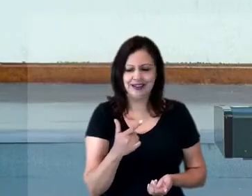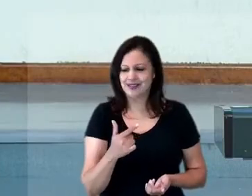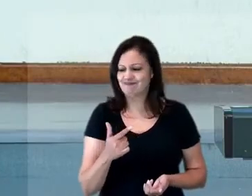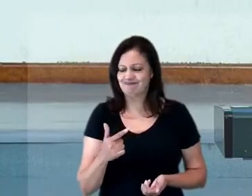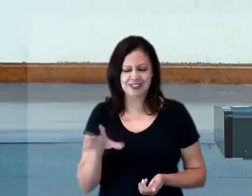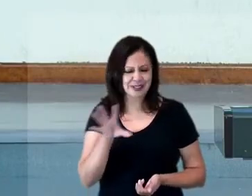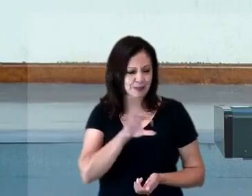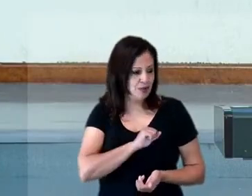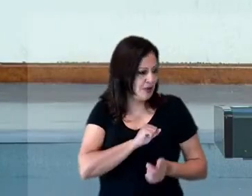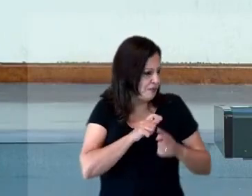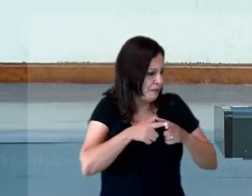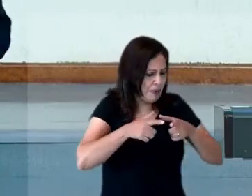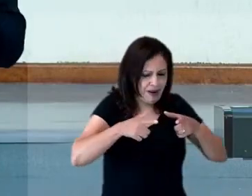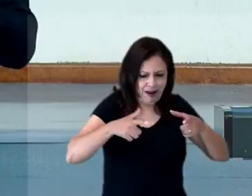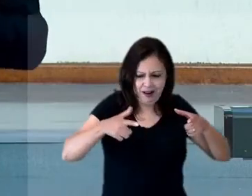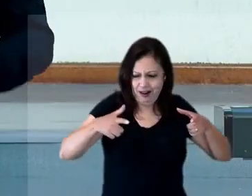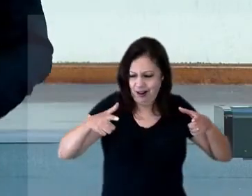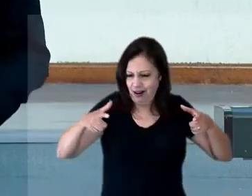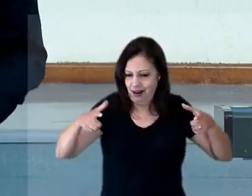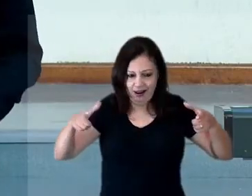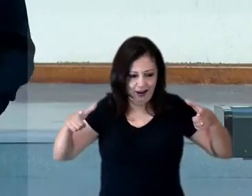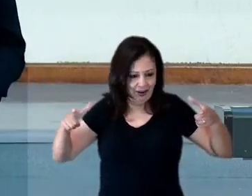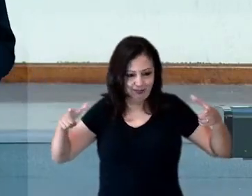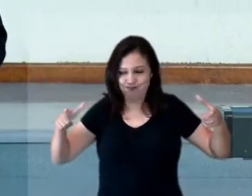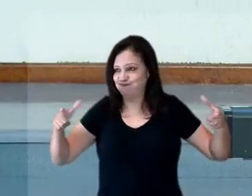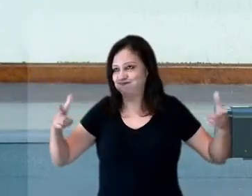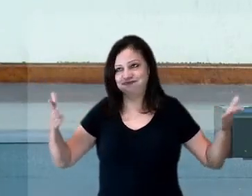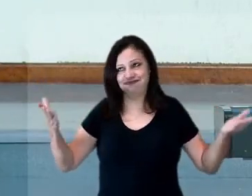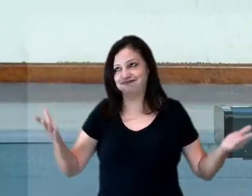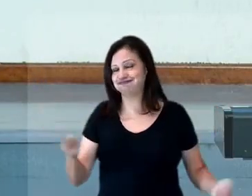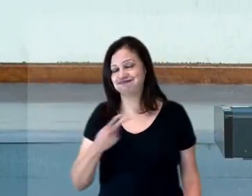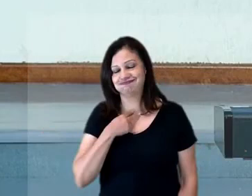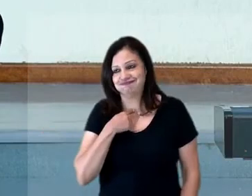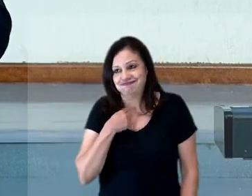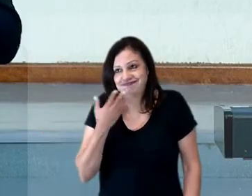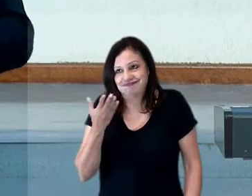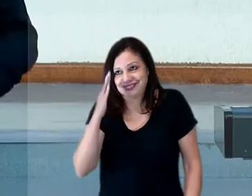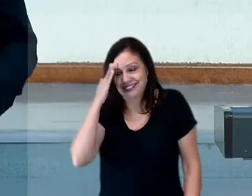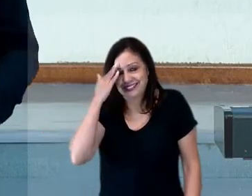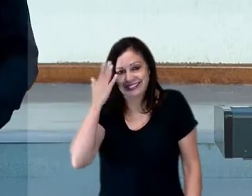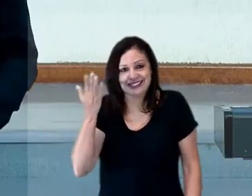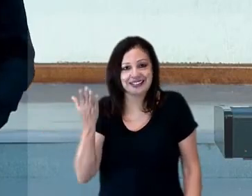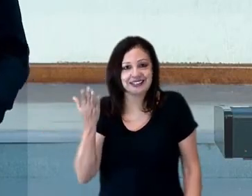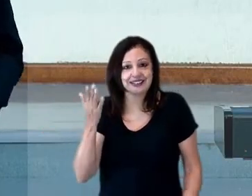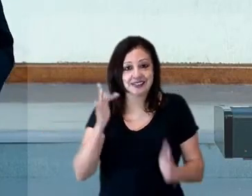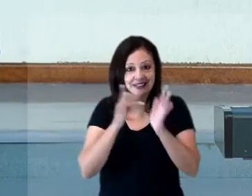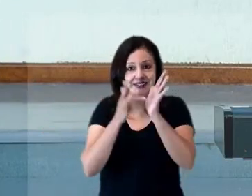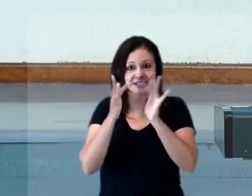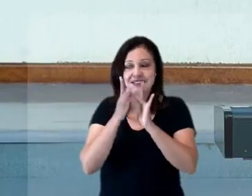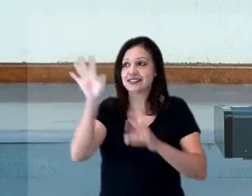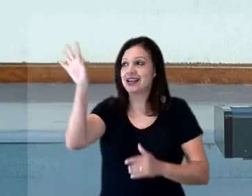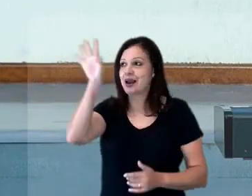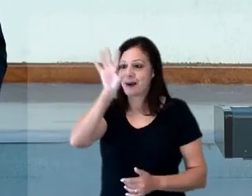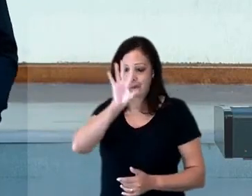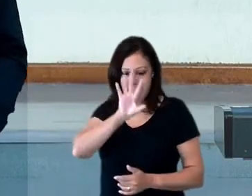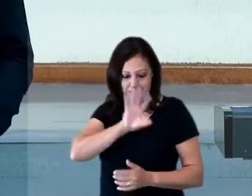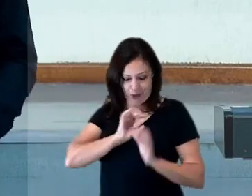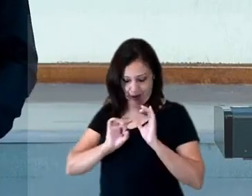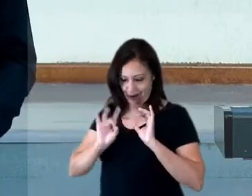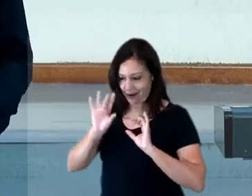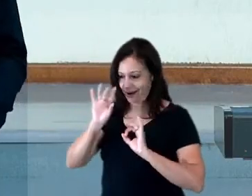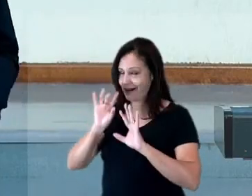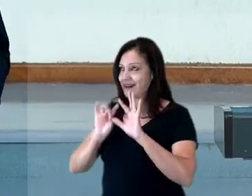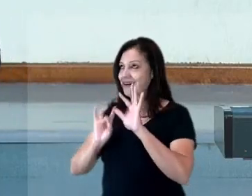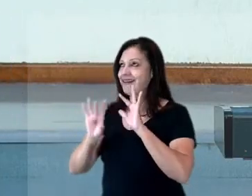dimensão. Mas o Senhor Jesus nos amou de um modo especial. Será que,